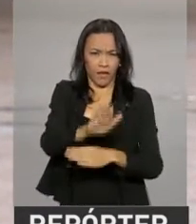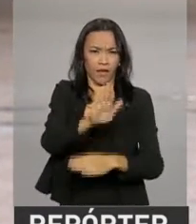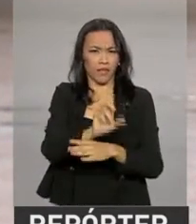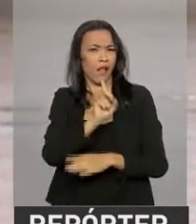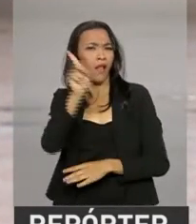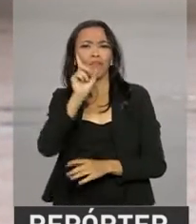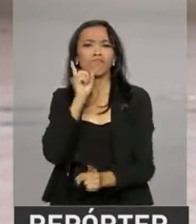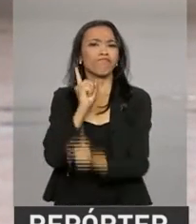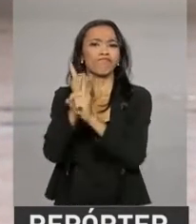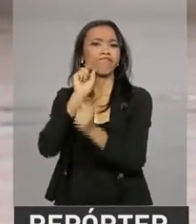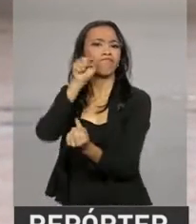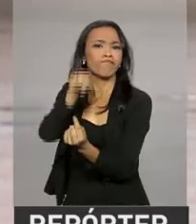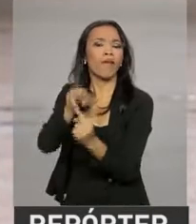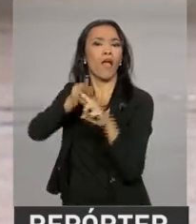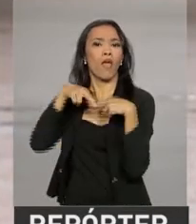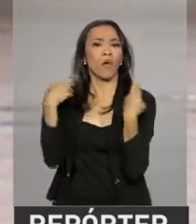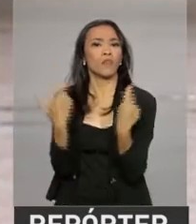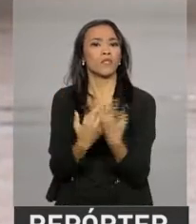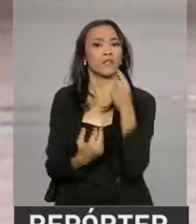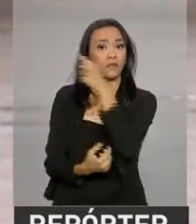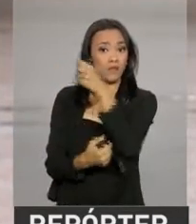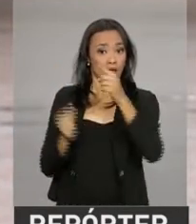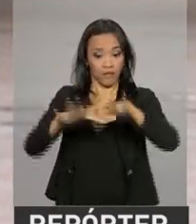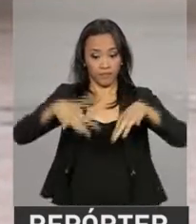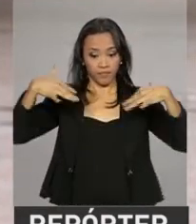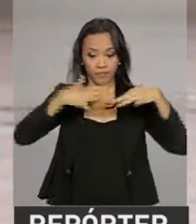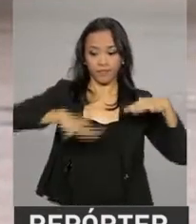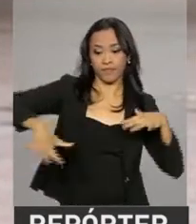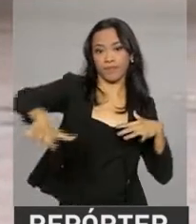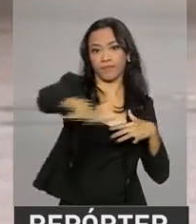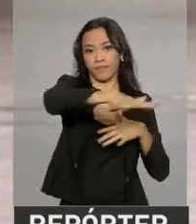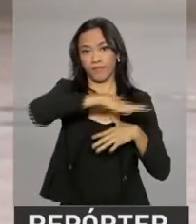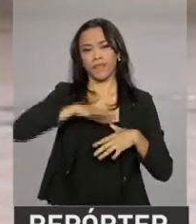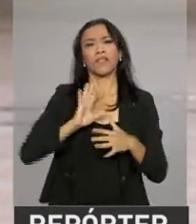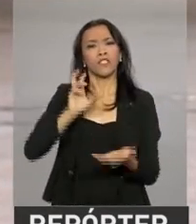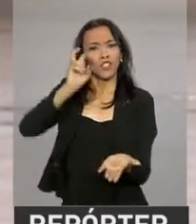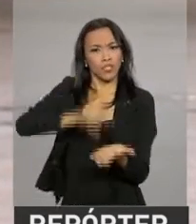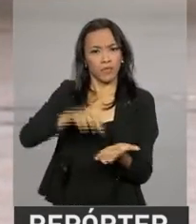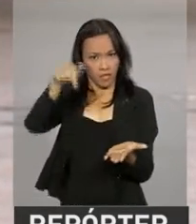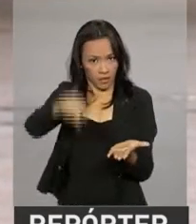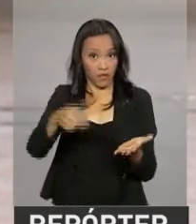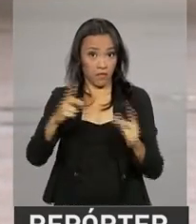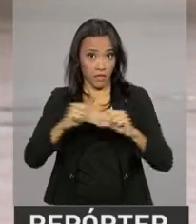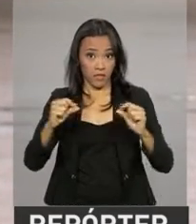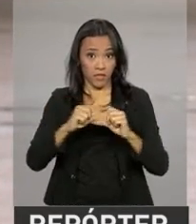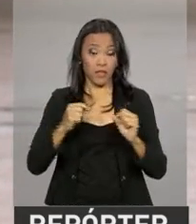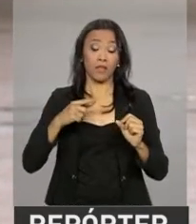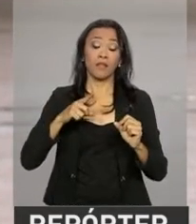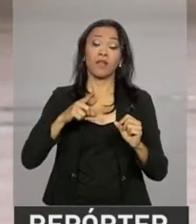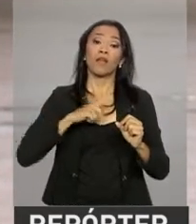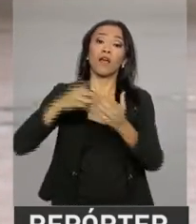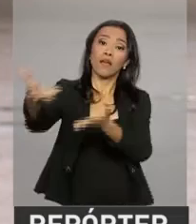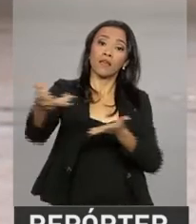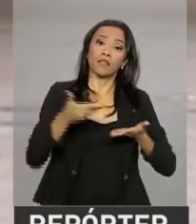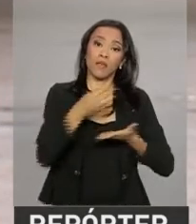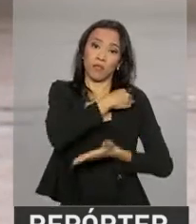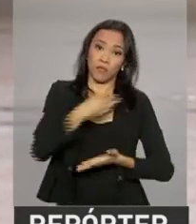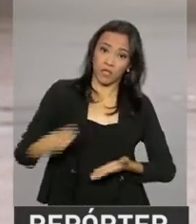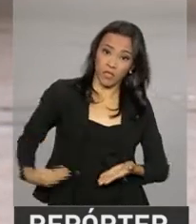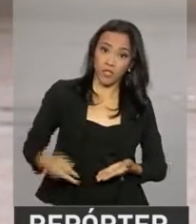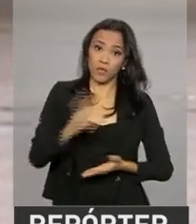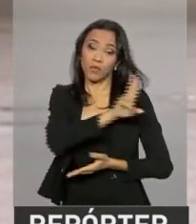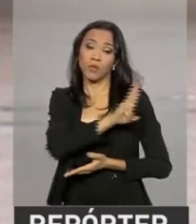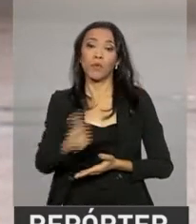se reúne com ministros no Parque Olímpico. Mas mais cedo, ainda pela manhã aqui em Brasília, ele recebe o ministro de Minas e